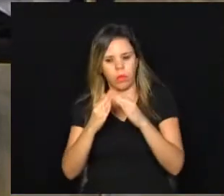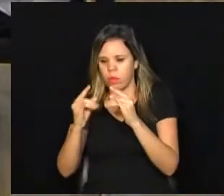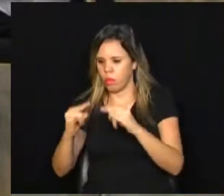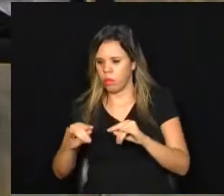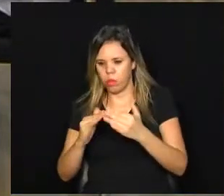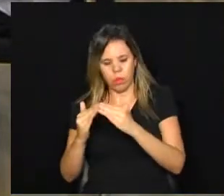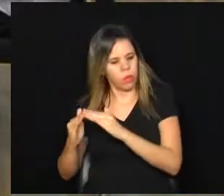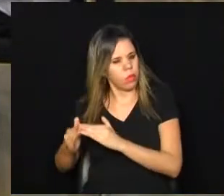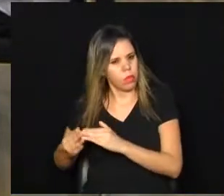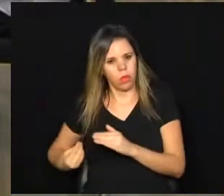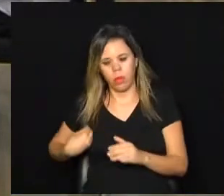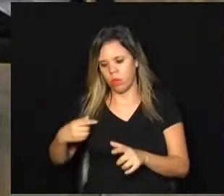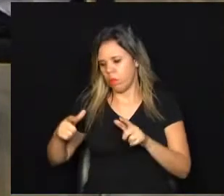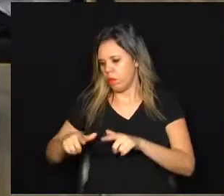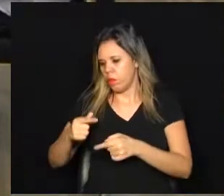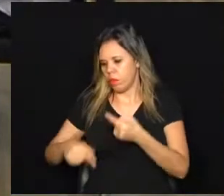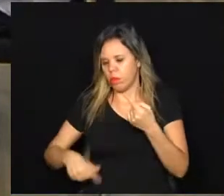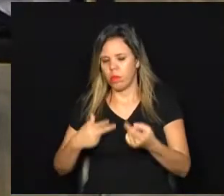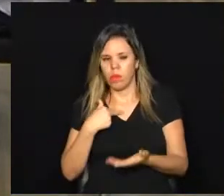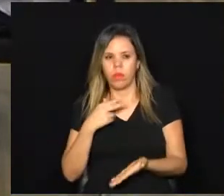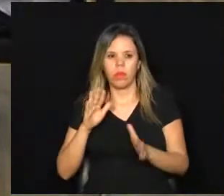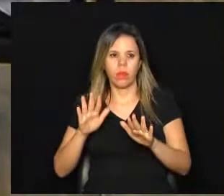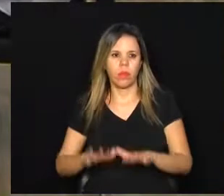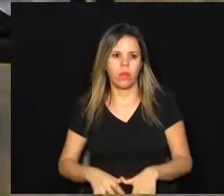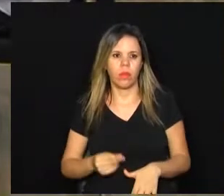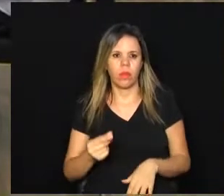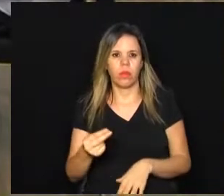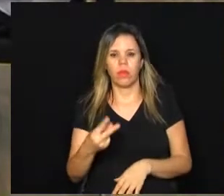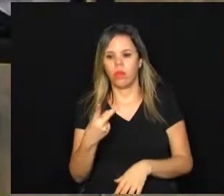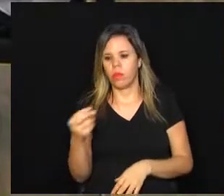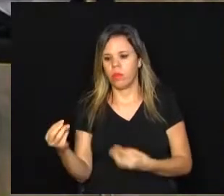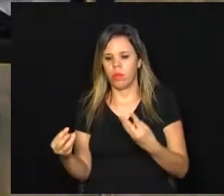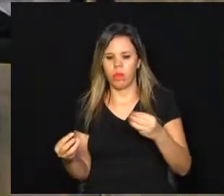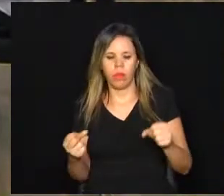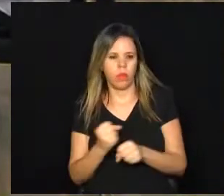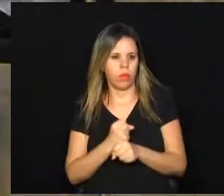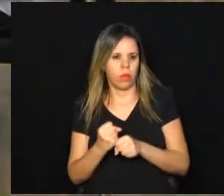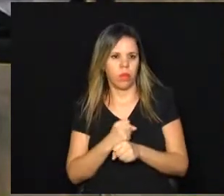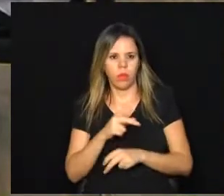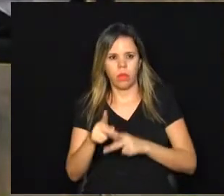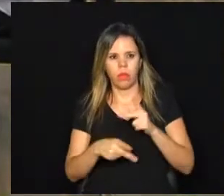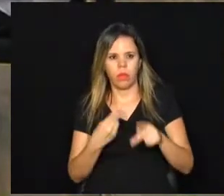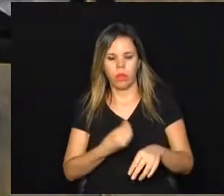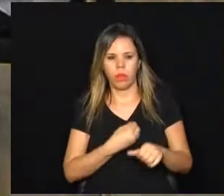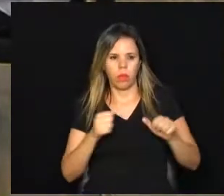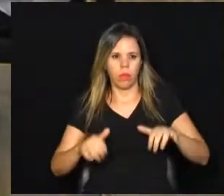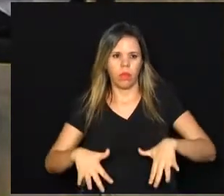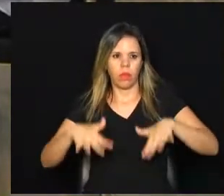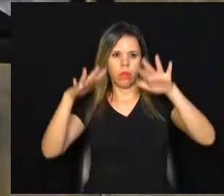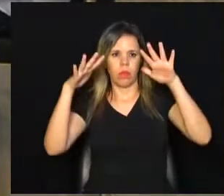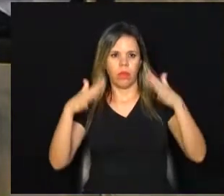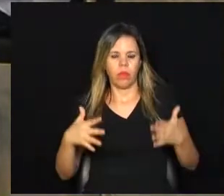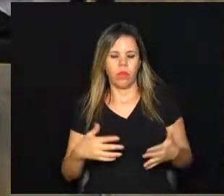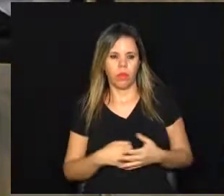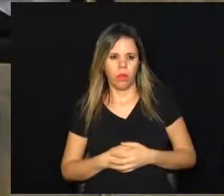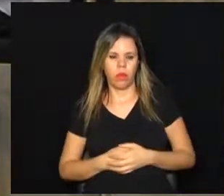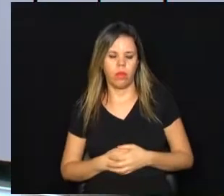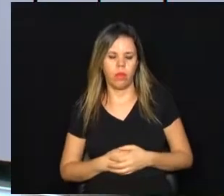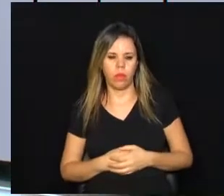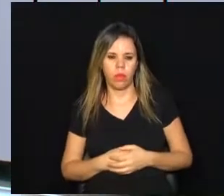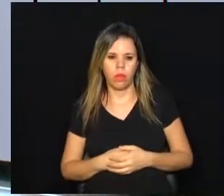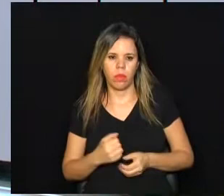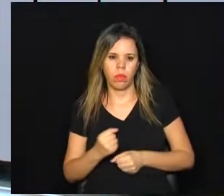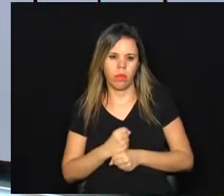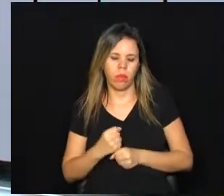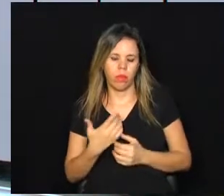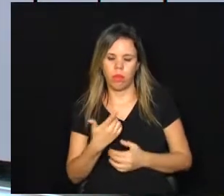estão, e são ocupações consolidadas. Sim. 20, 30 anos, o cara já viveu 3 gerações lá. Então, hoje,